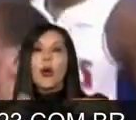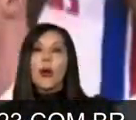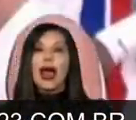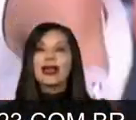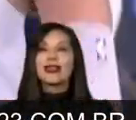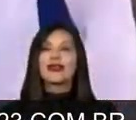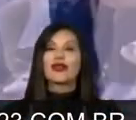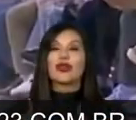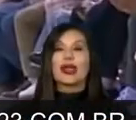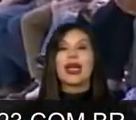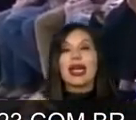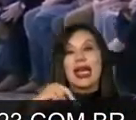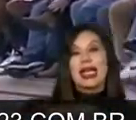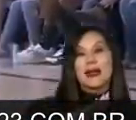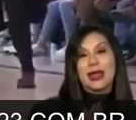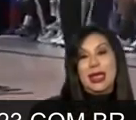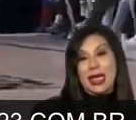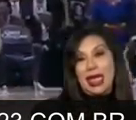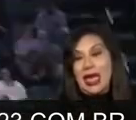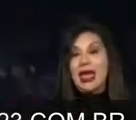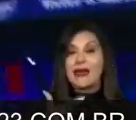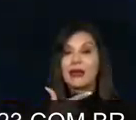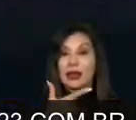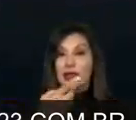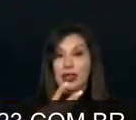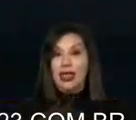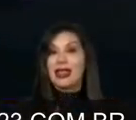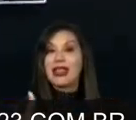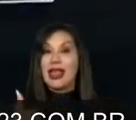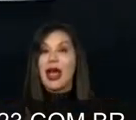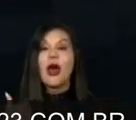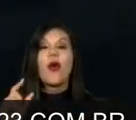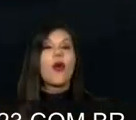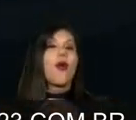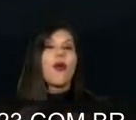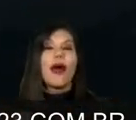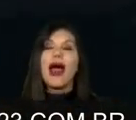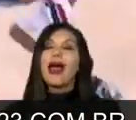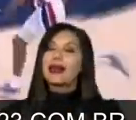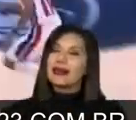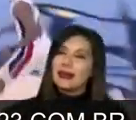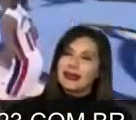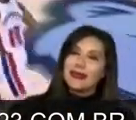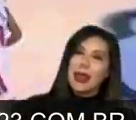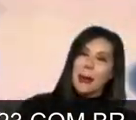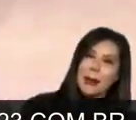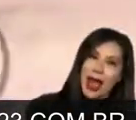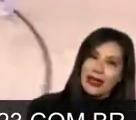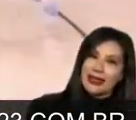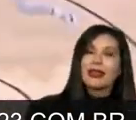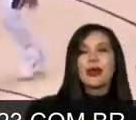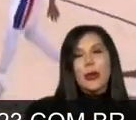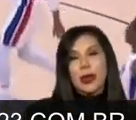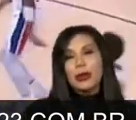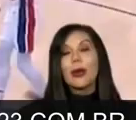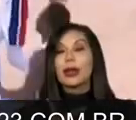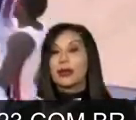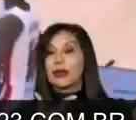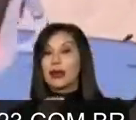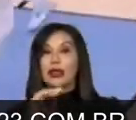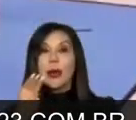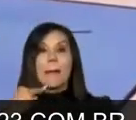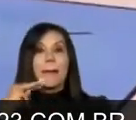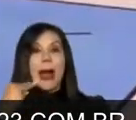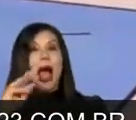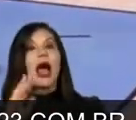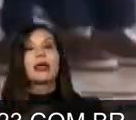NBA. E o brasileiro de 23 anos fez isso começando de baixo, pela base da pirâmide. No dia 20 de março,